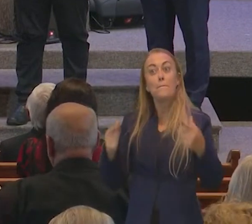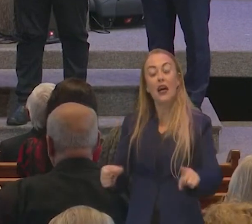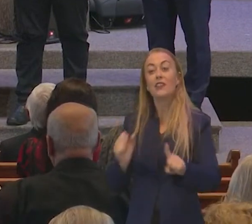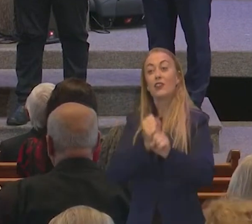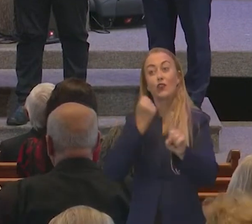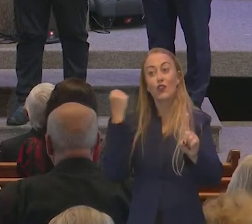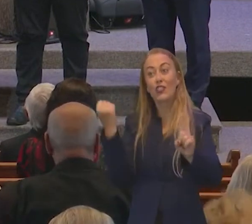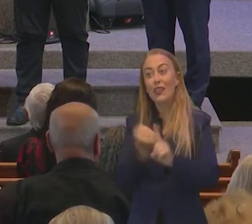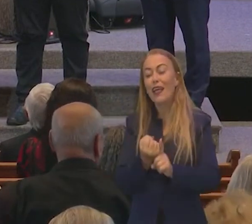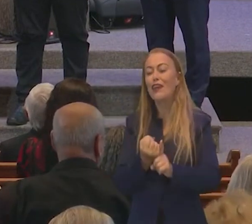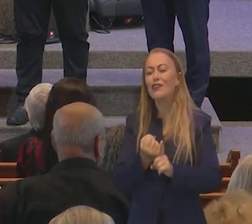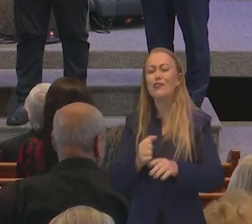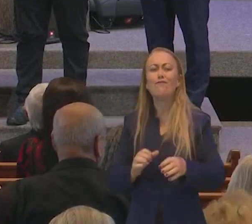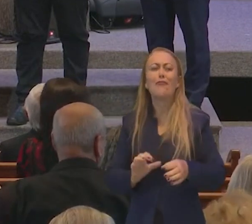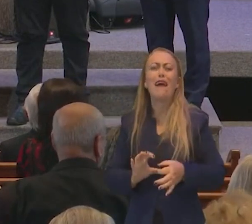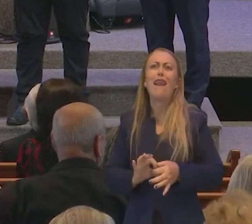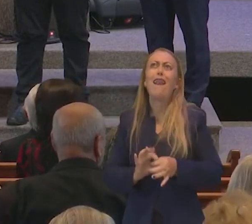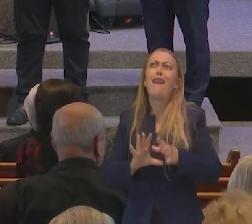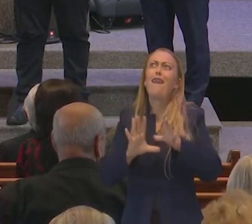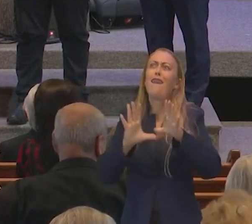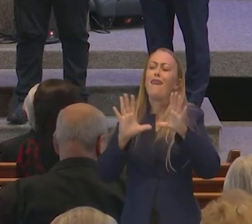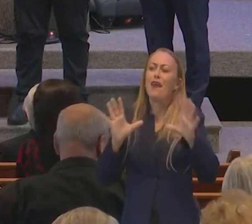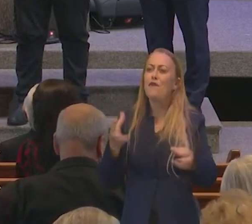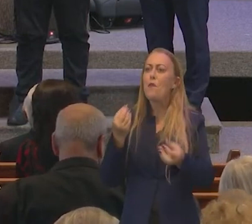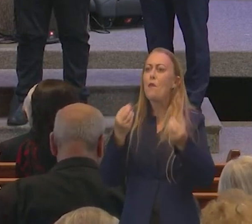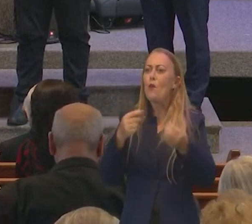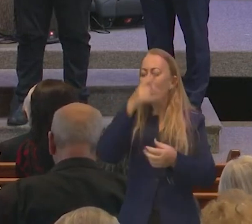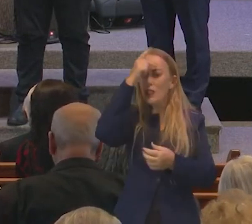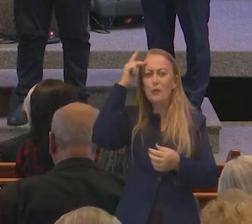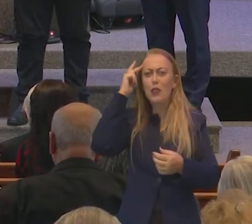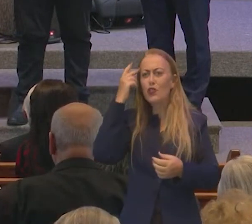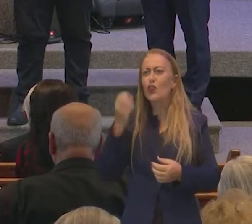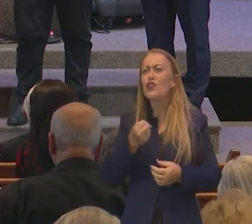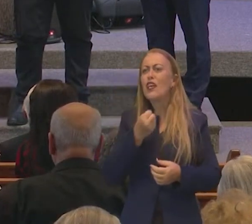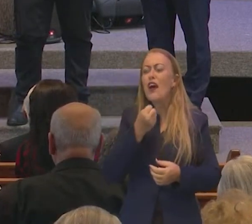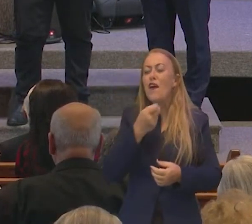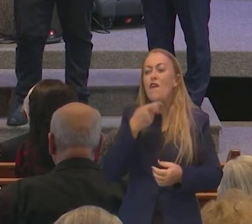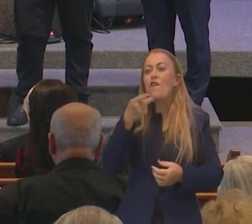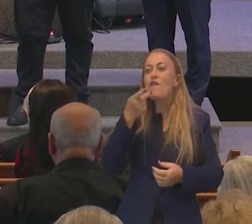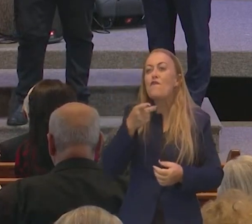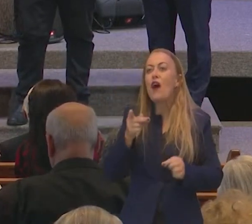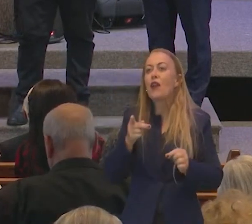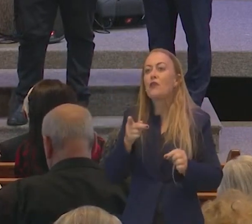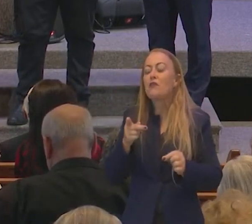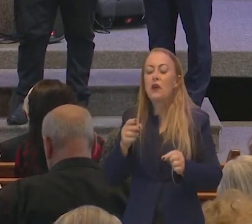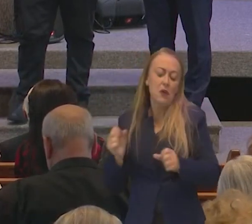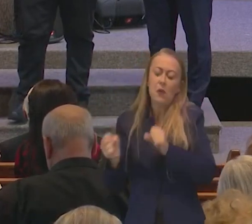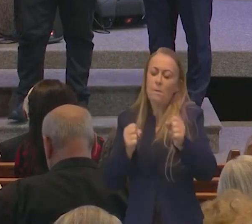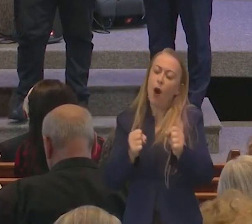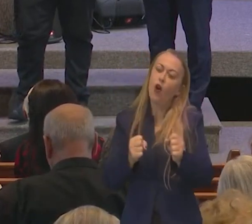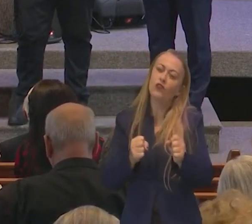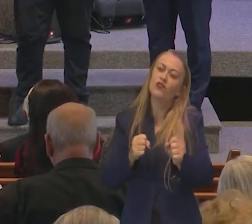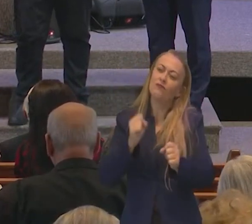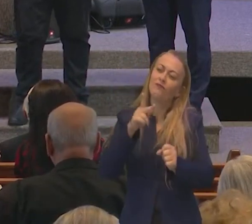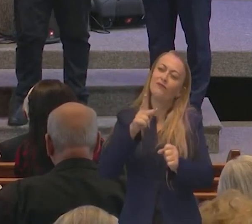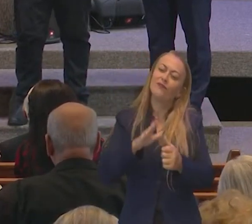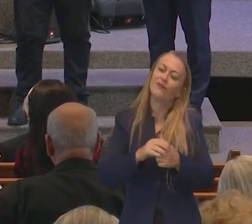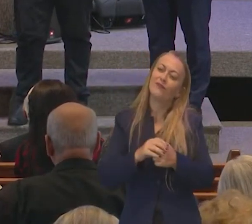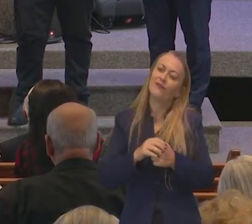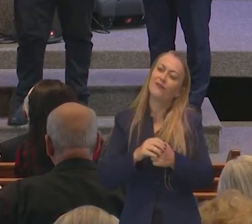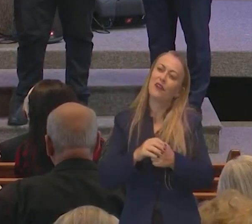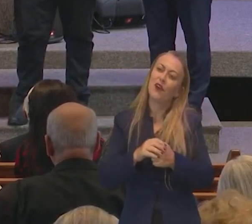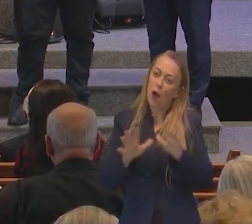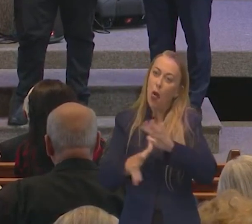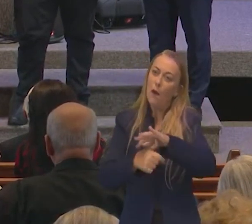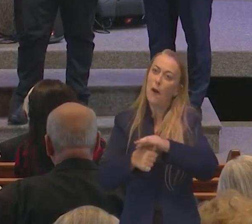está muito solta e tem muita gente acreditando nessa falácia, nessa mentira de que há uma lógica no crime.